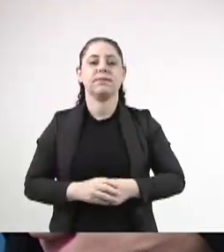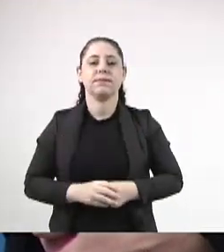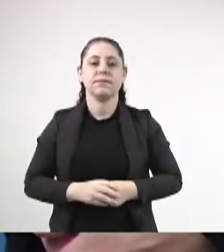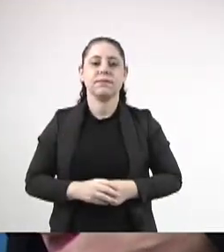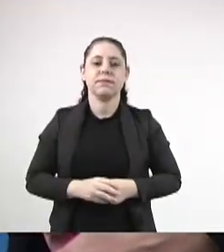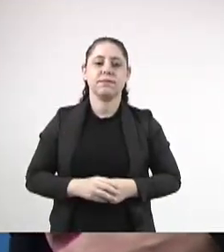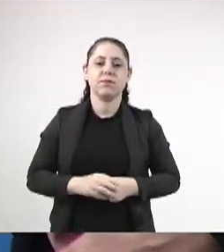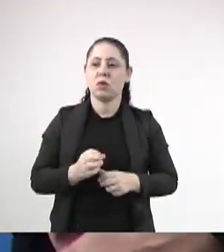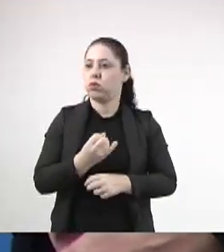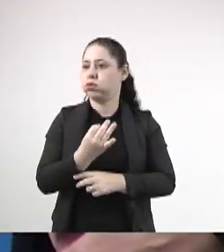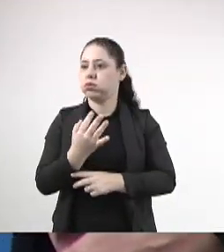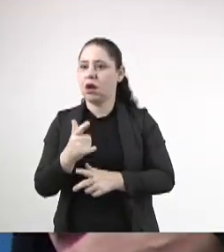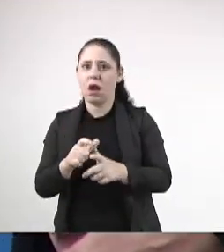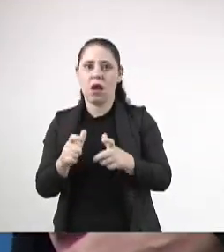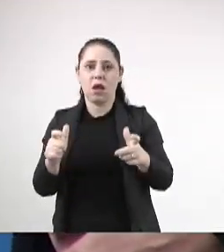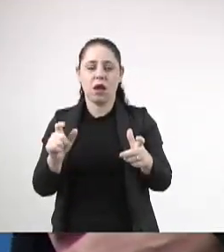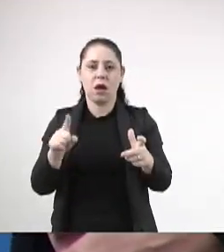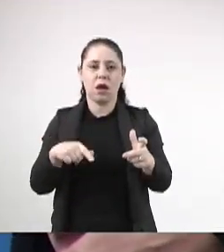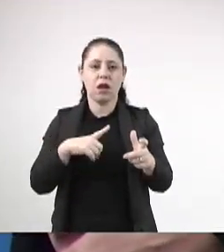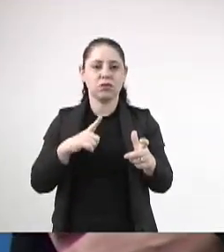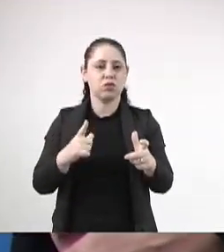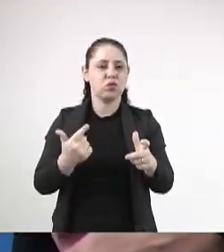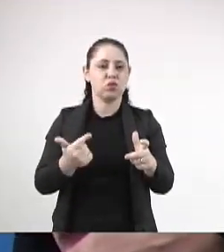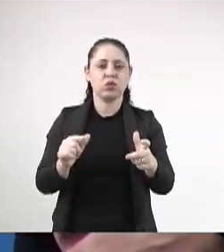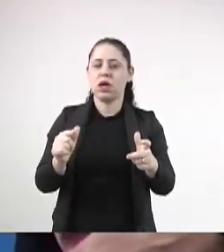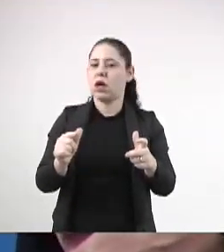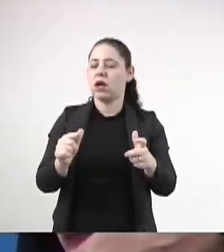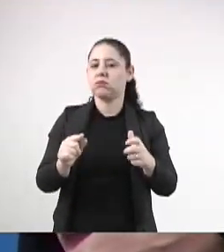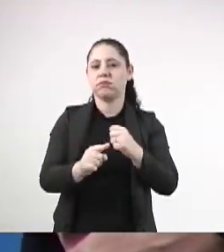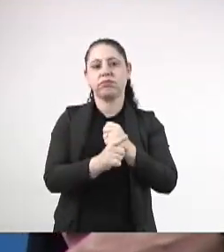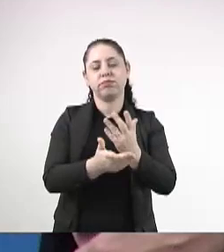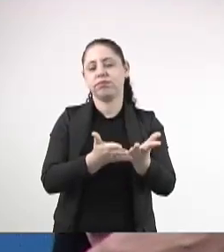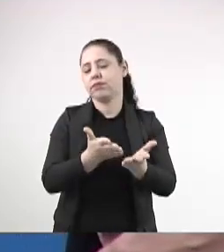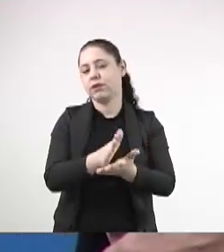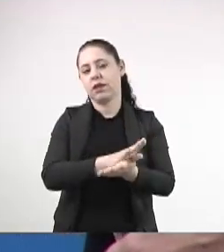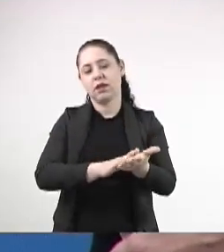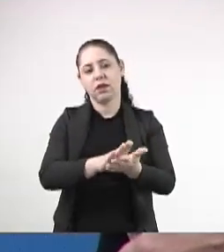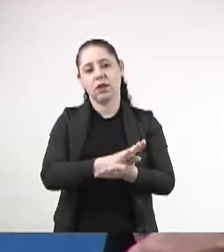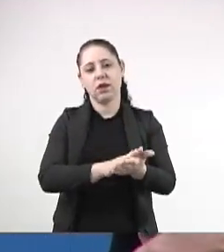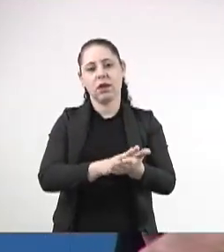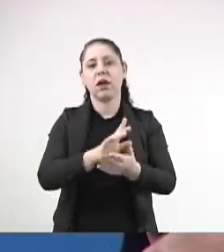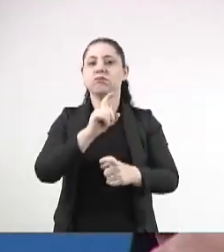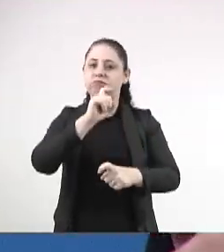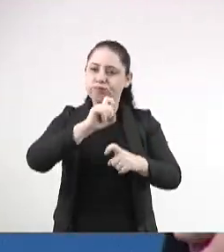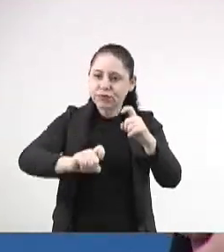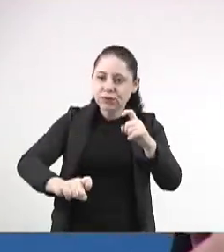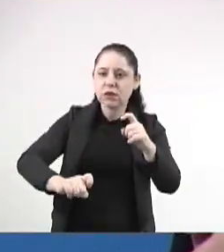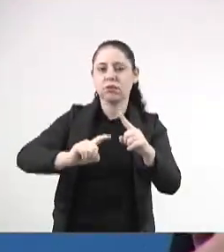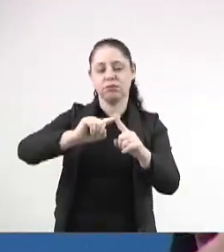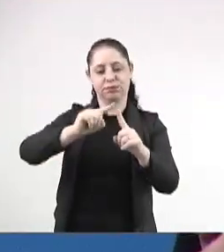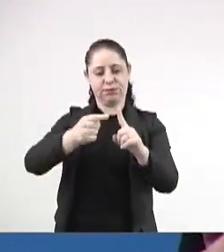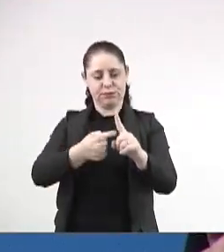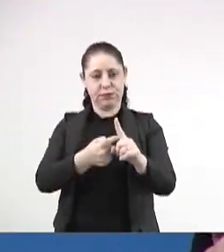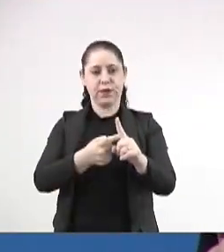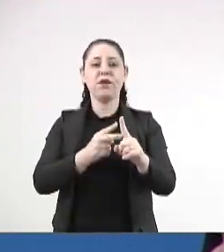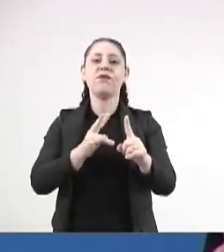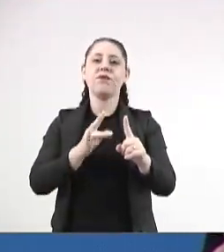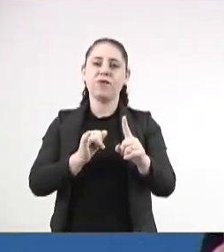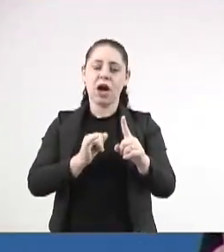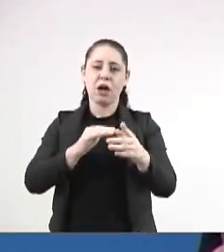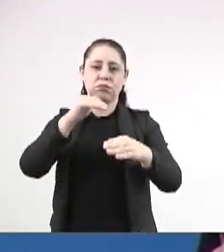em um grande número, que não tem assistência nenhuma, que serão estupradas e que aí elas vão